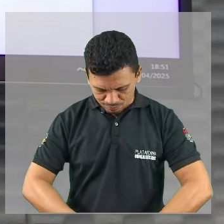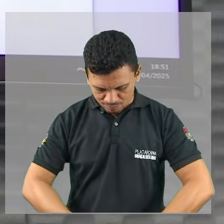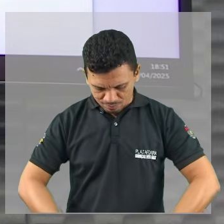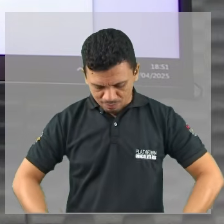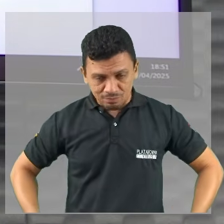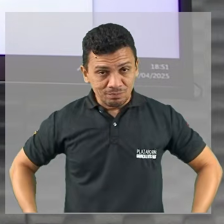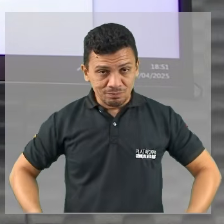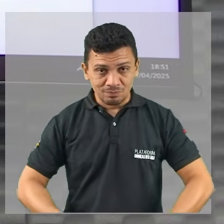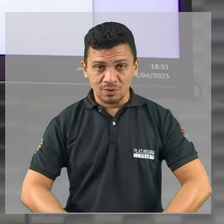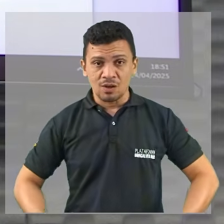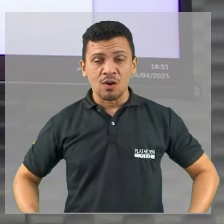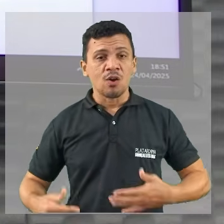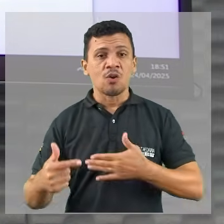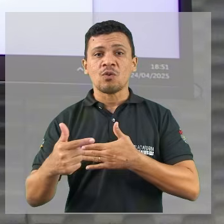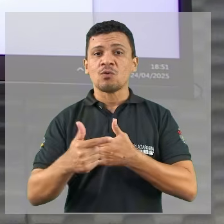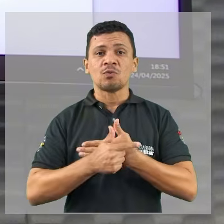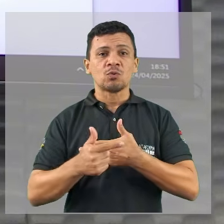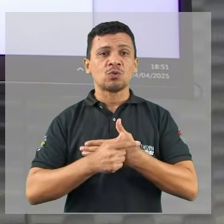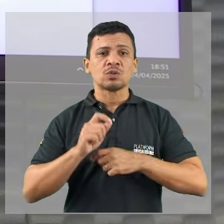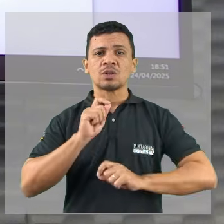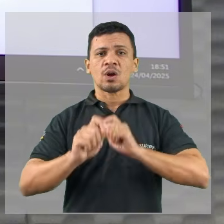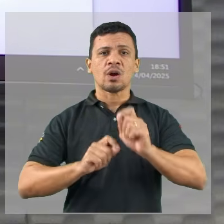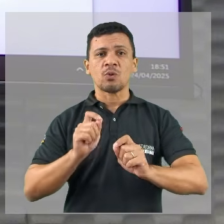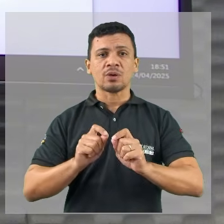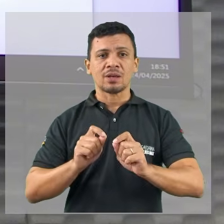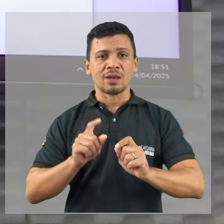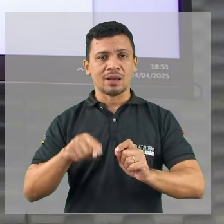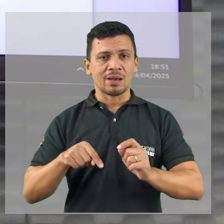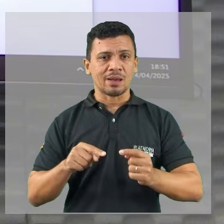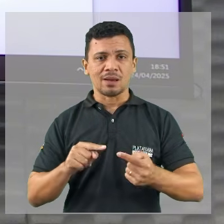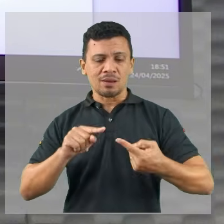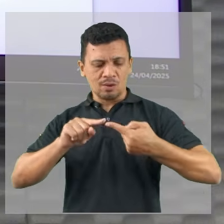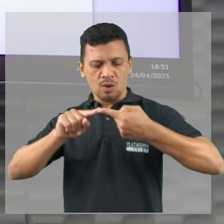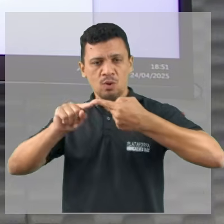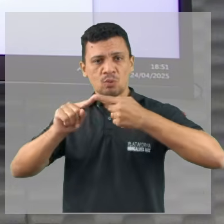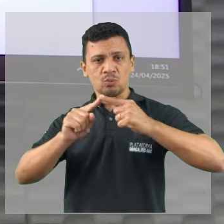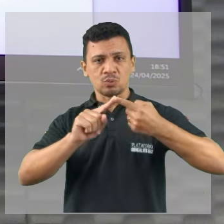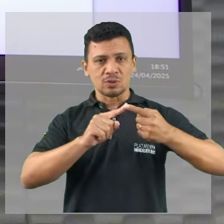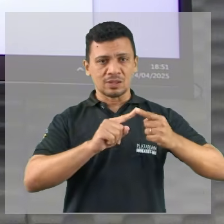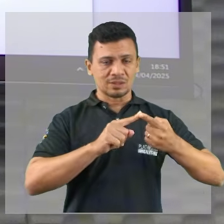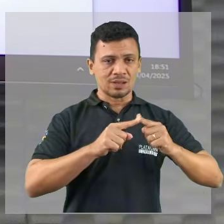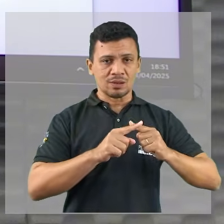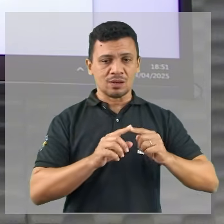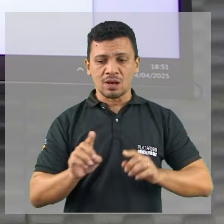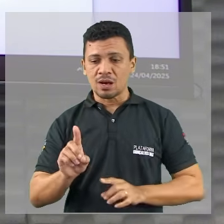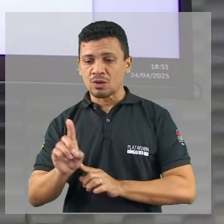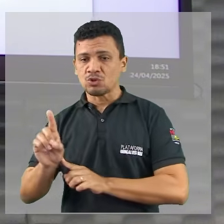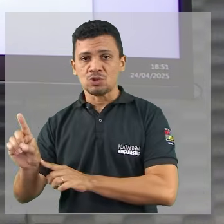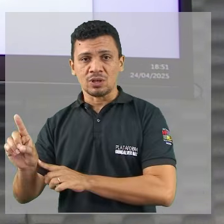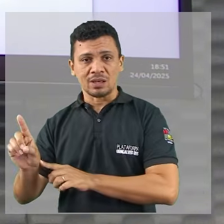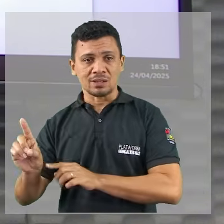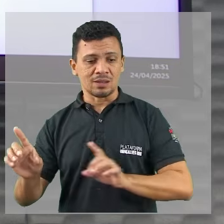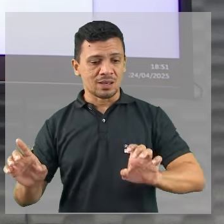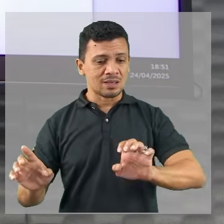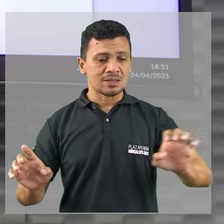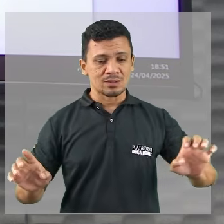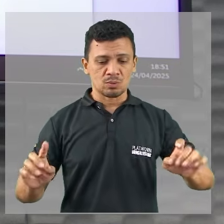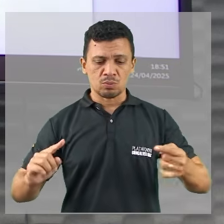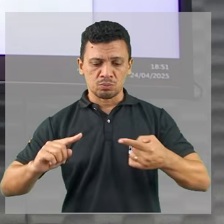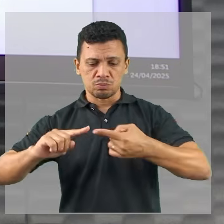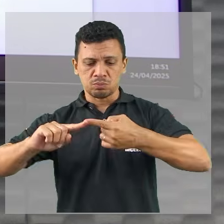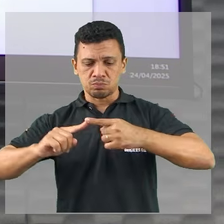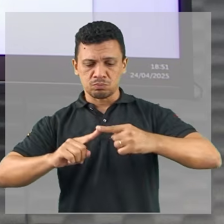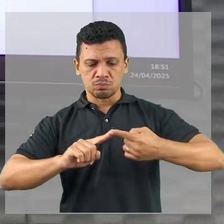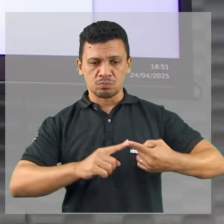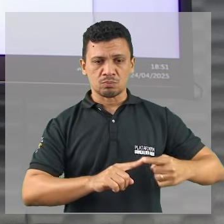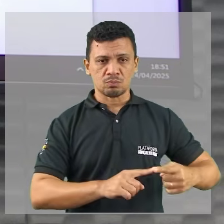tem como função ligar uma parte com a outra, a parte direita juntamente com a parte esquerda, tanto a